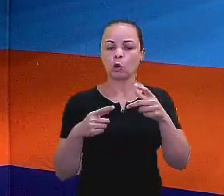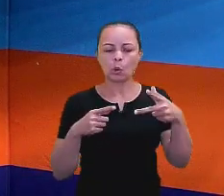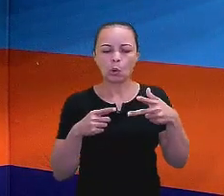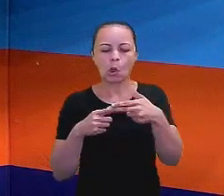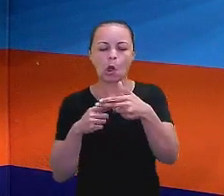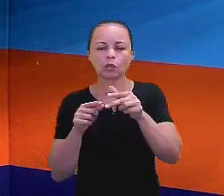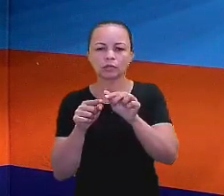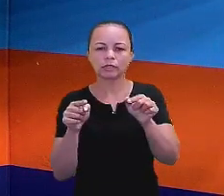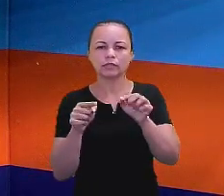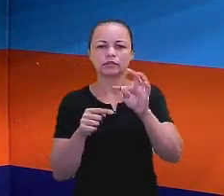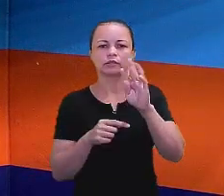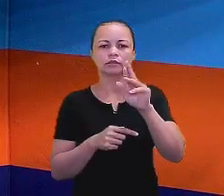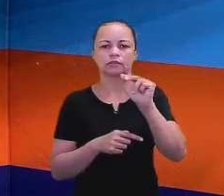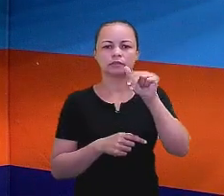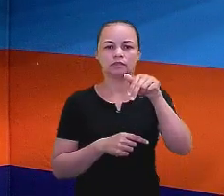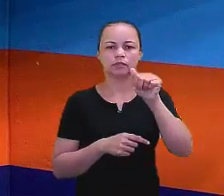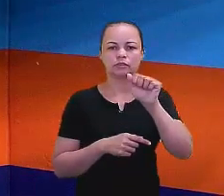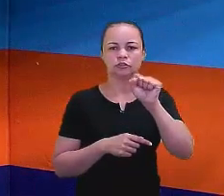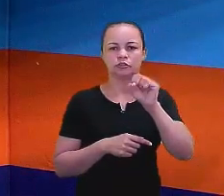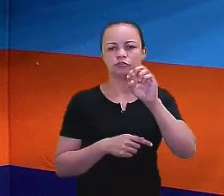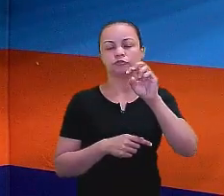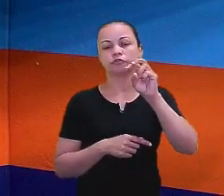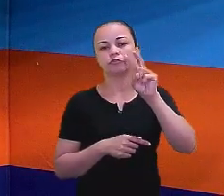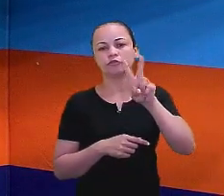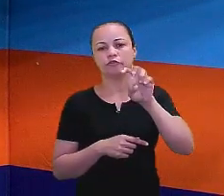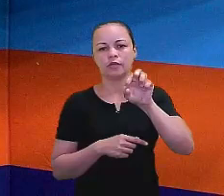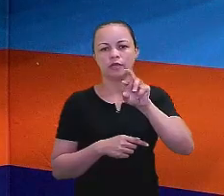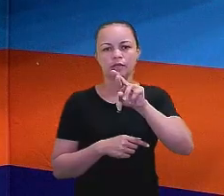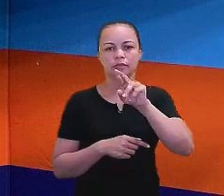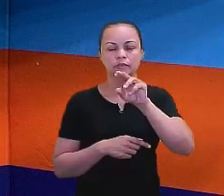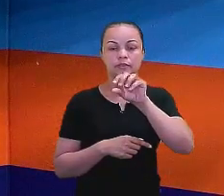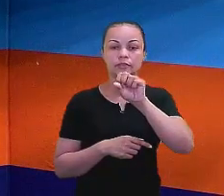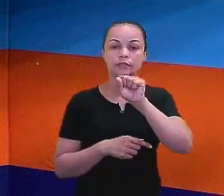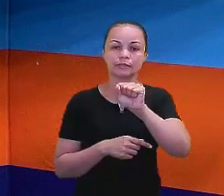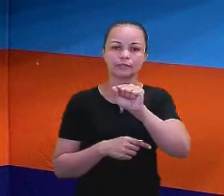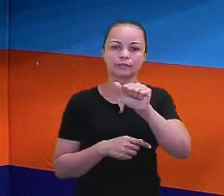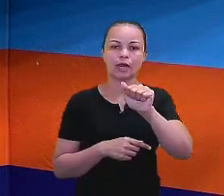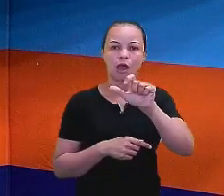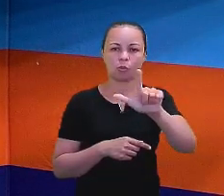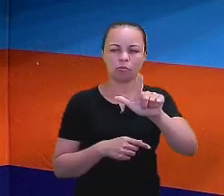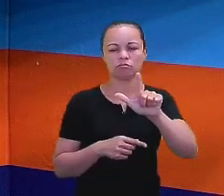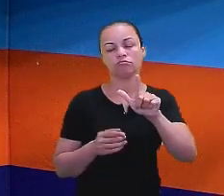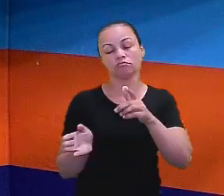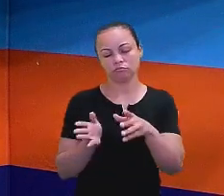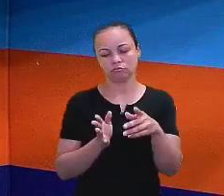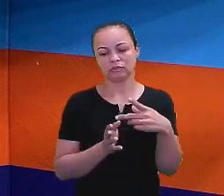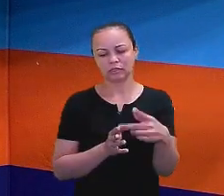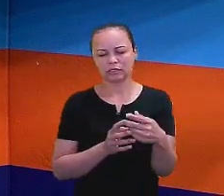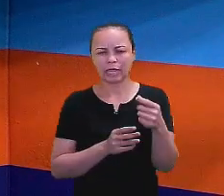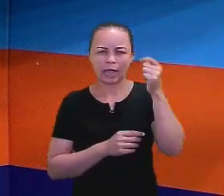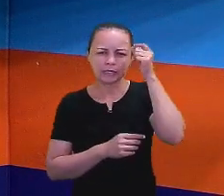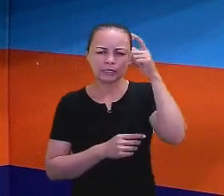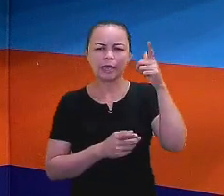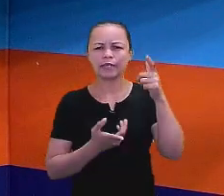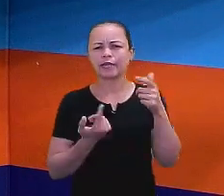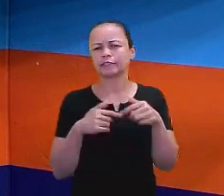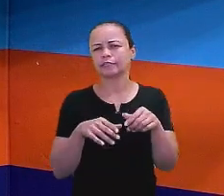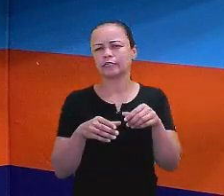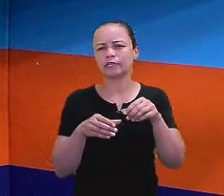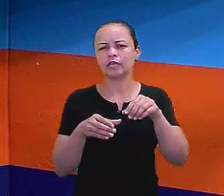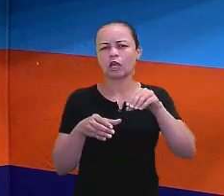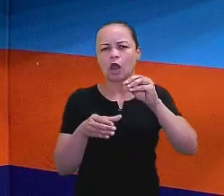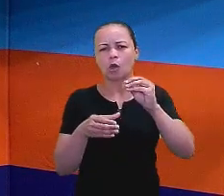dizendo essa ideia? Porque lembra lá das retas paralelas cortadas por uma transversal, a gente tem a ideia de alternos e